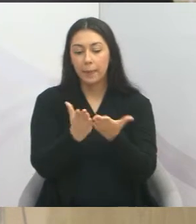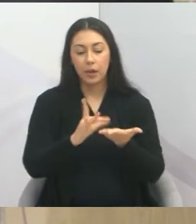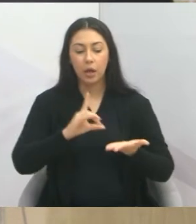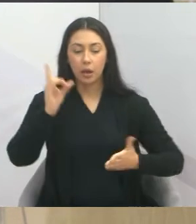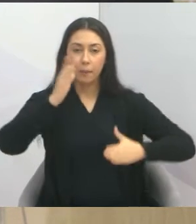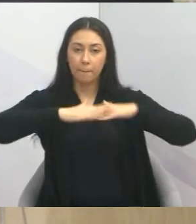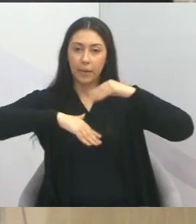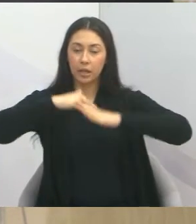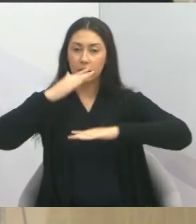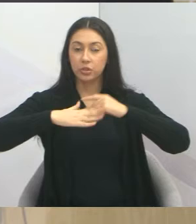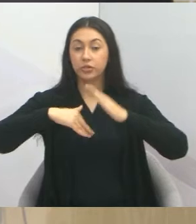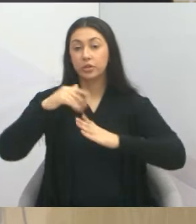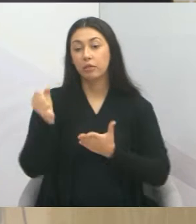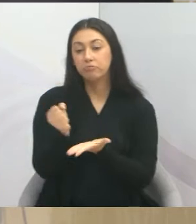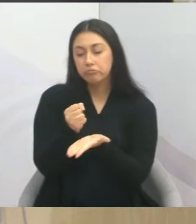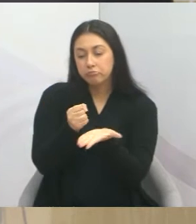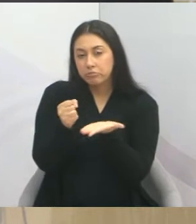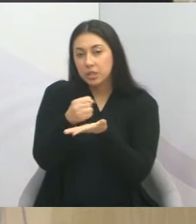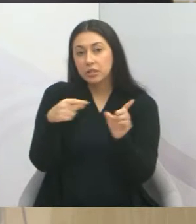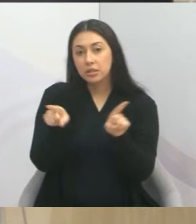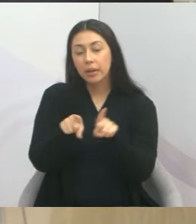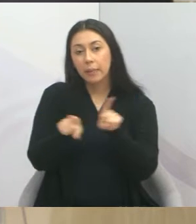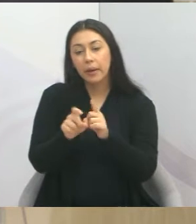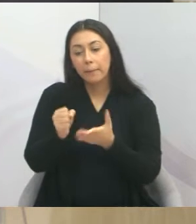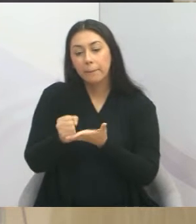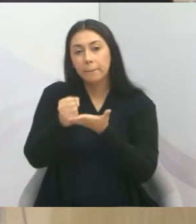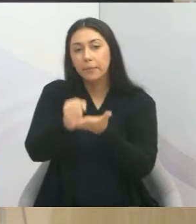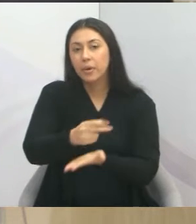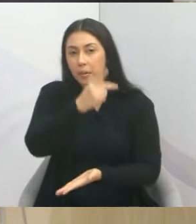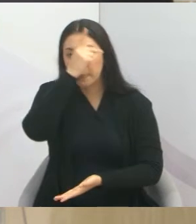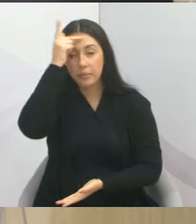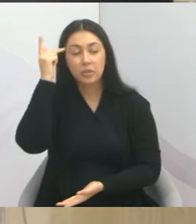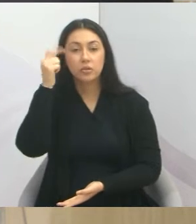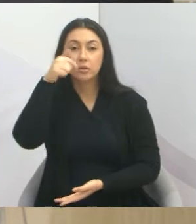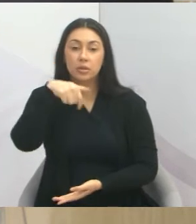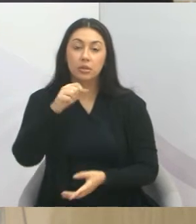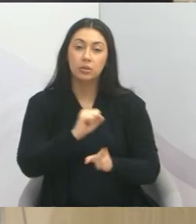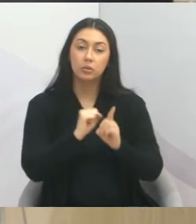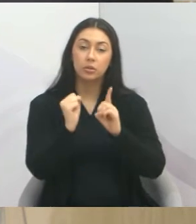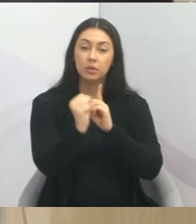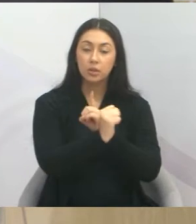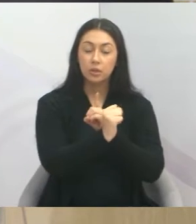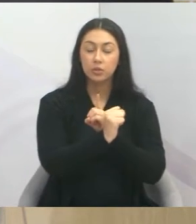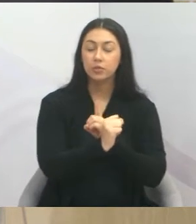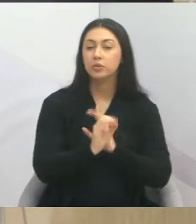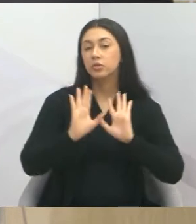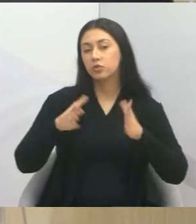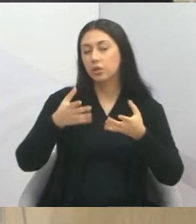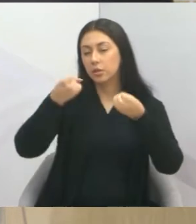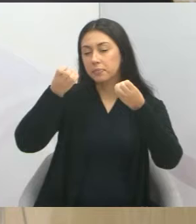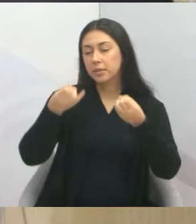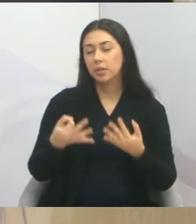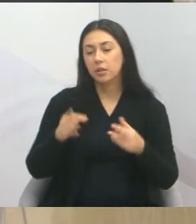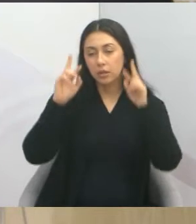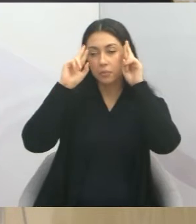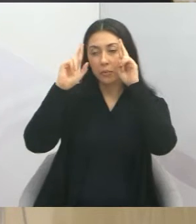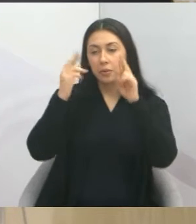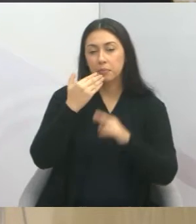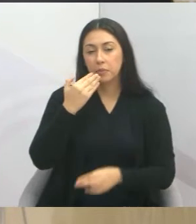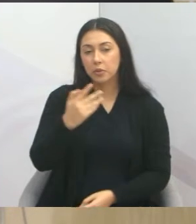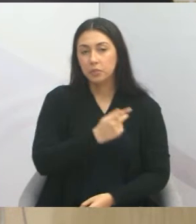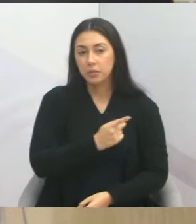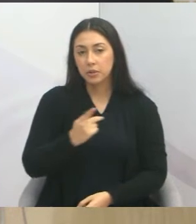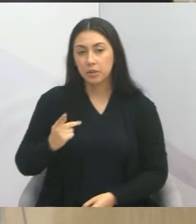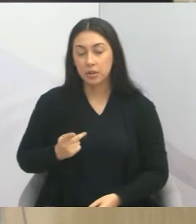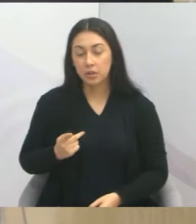mas já vez que são fundamentais para a recuperação de Inúmeras pessoas em nossa sociedade feitas registro respeitosamente